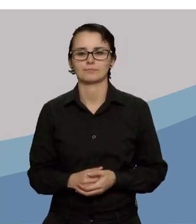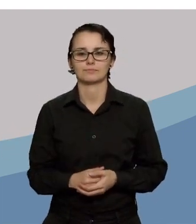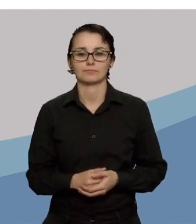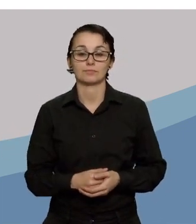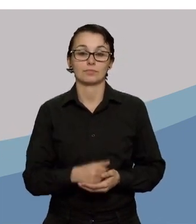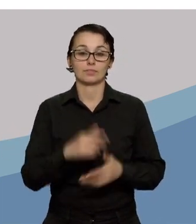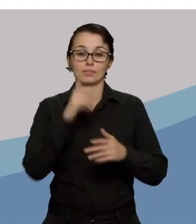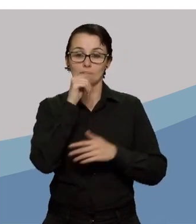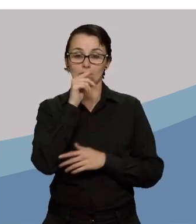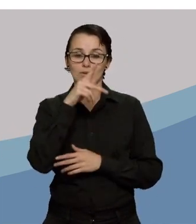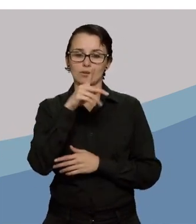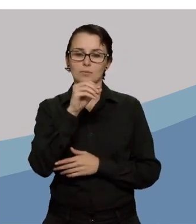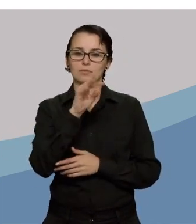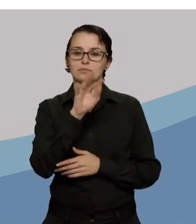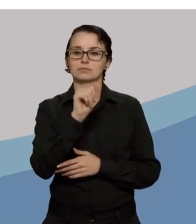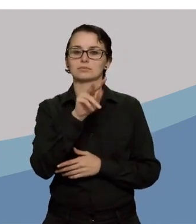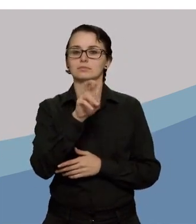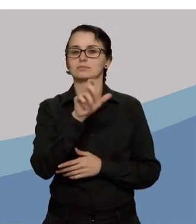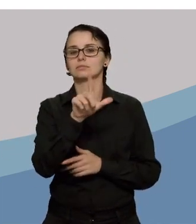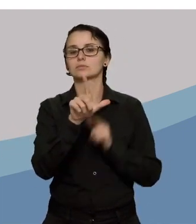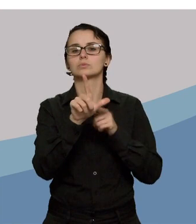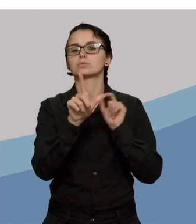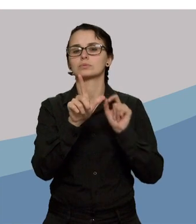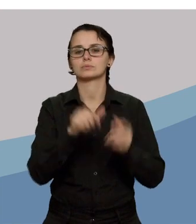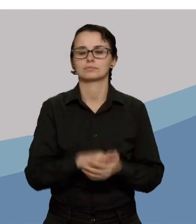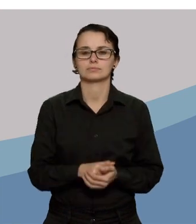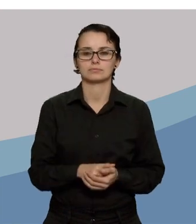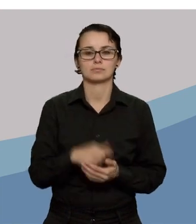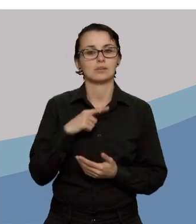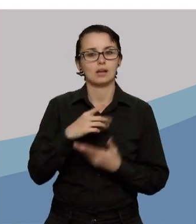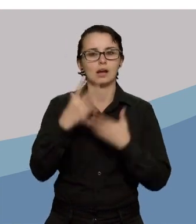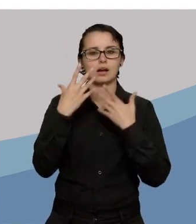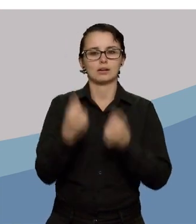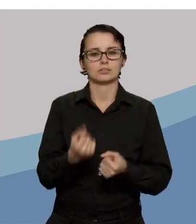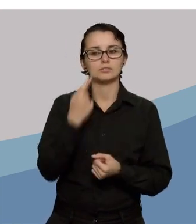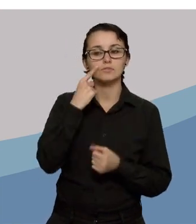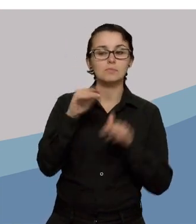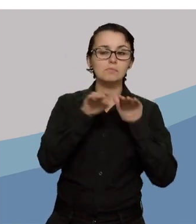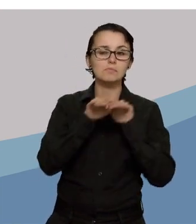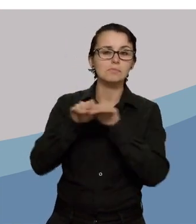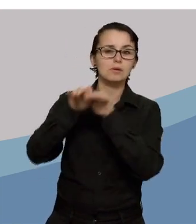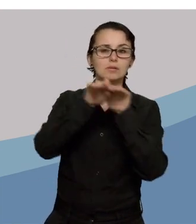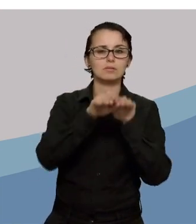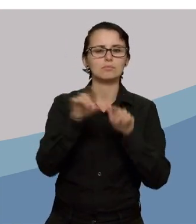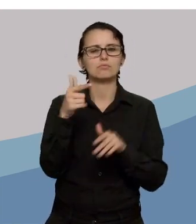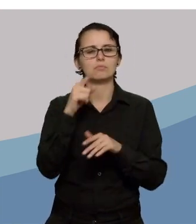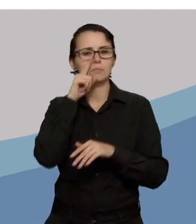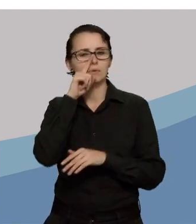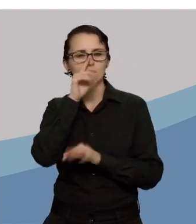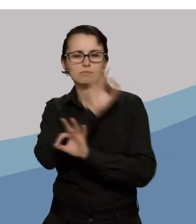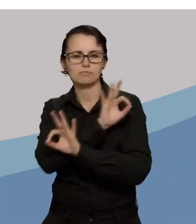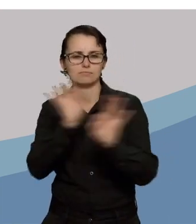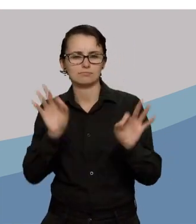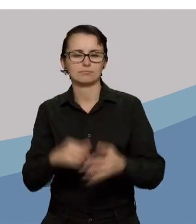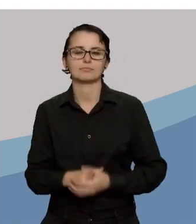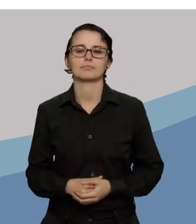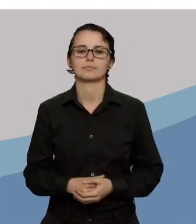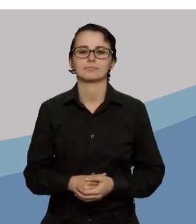Água potável é a água que atenda ao padrão de potabilidade e que não ofereça riscos à